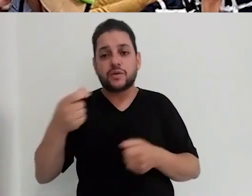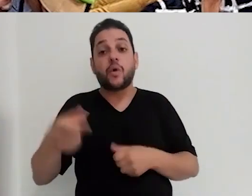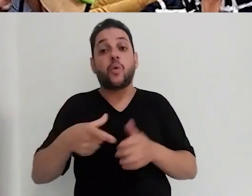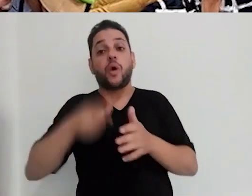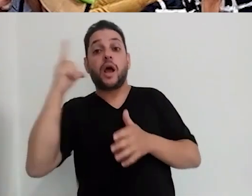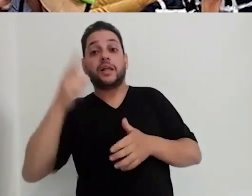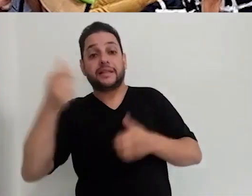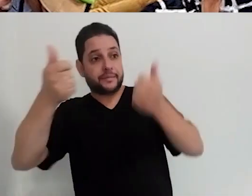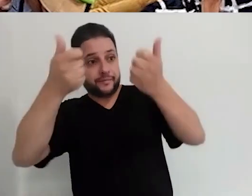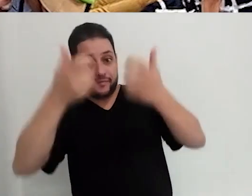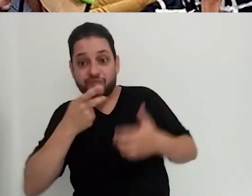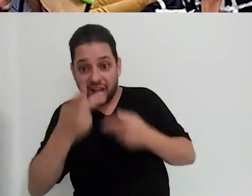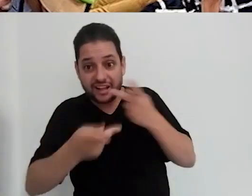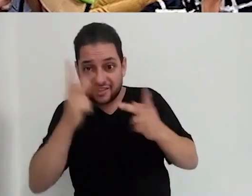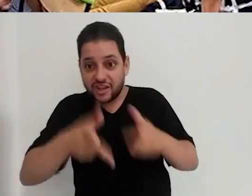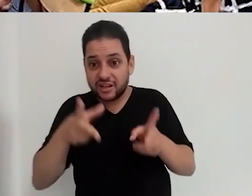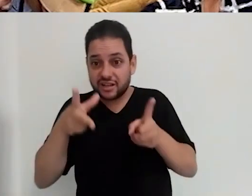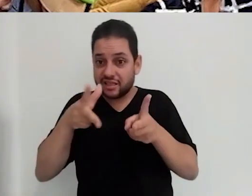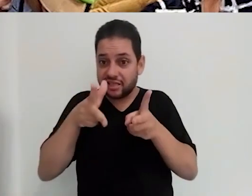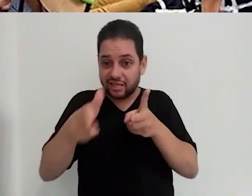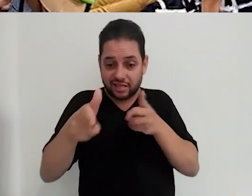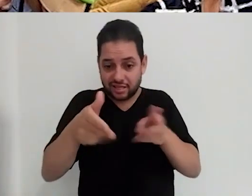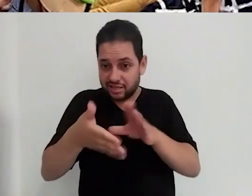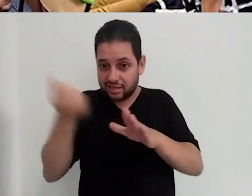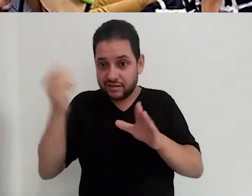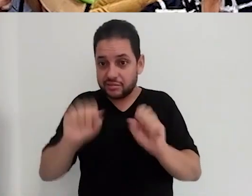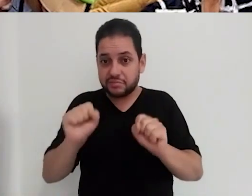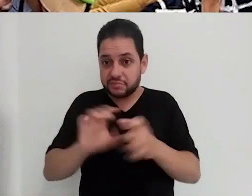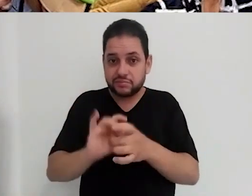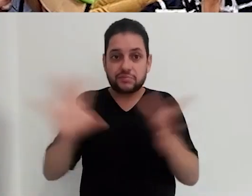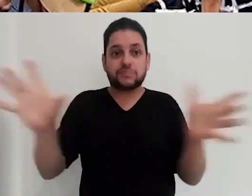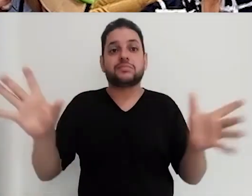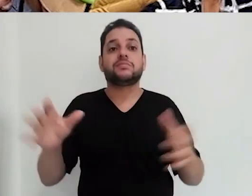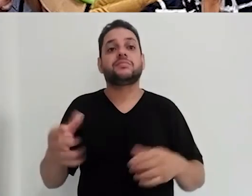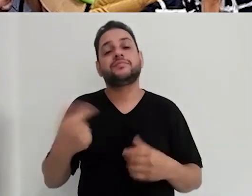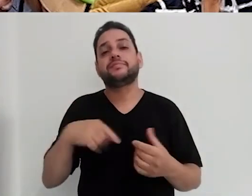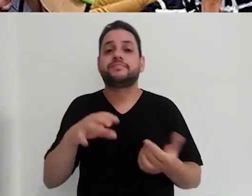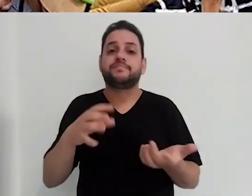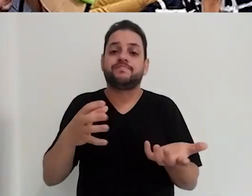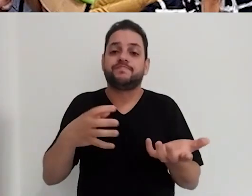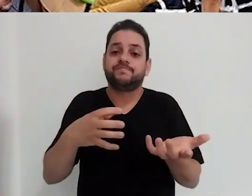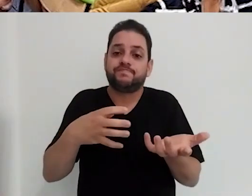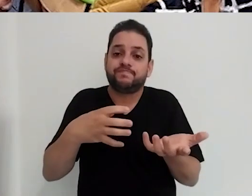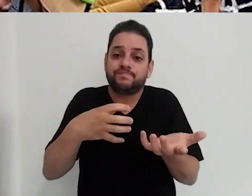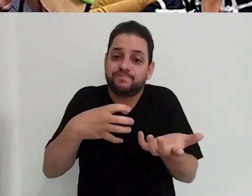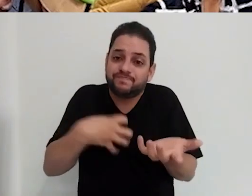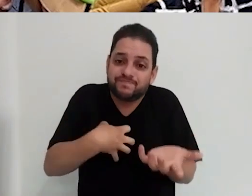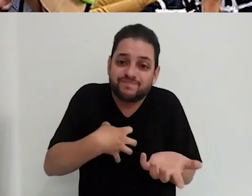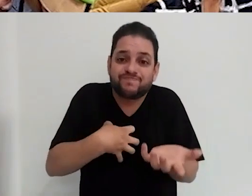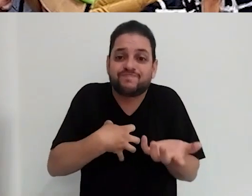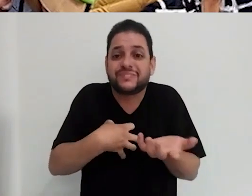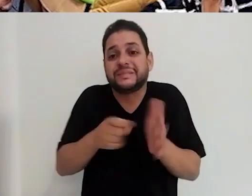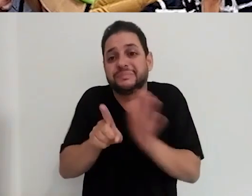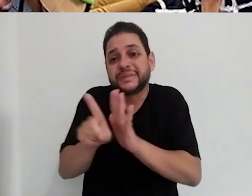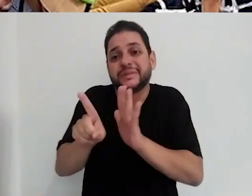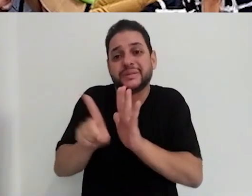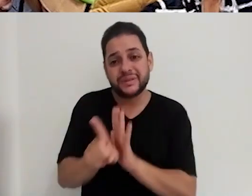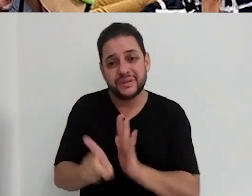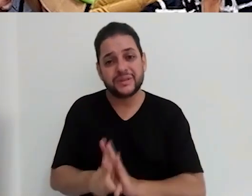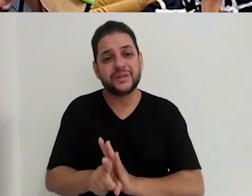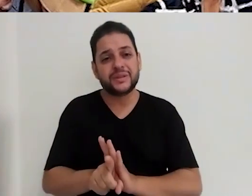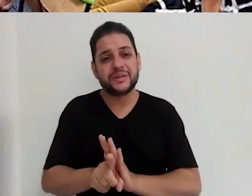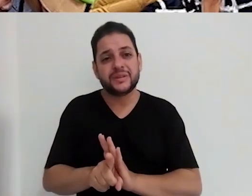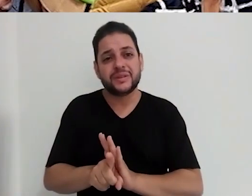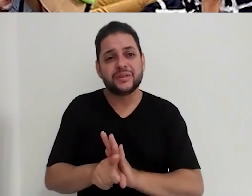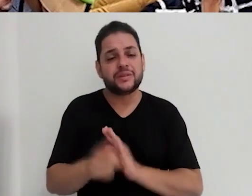nenhum. E, enfim, eu sinto muito por estar aqui te fazendo essas perguntas. E